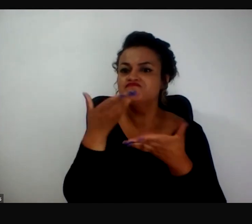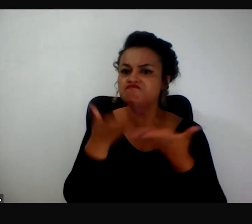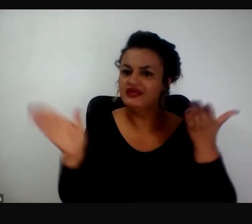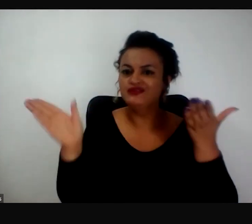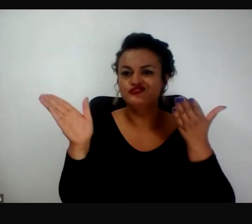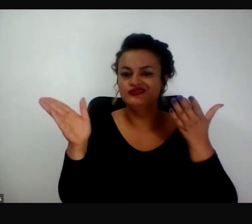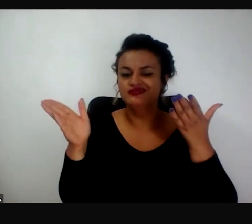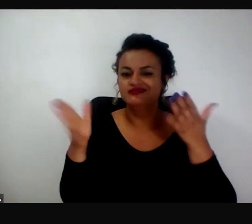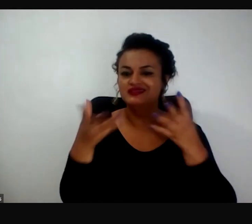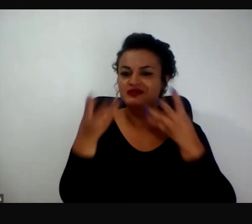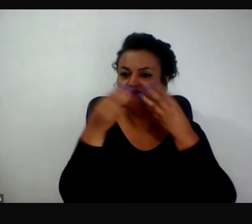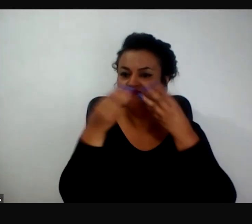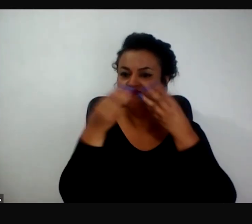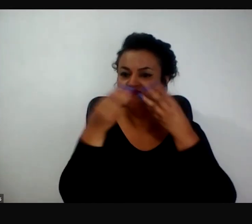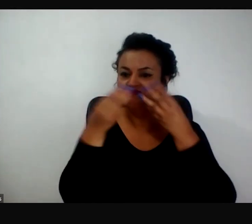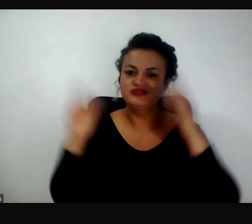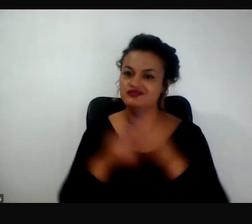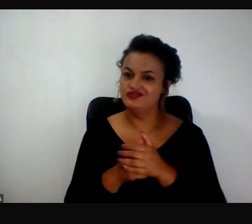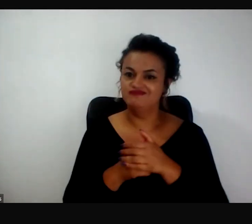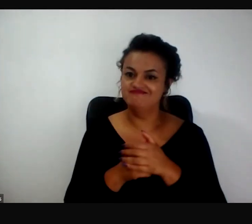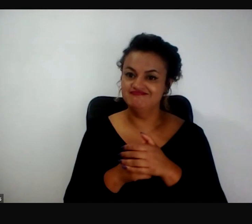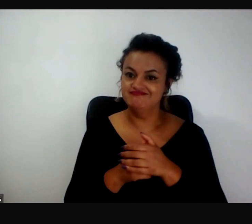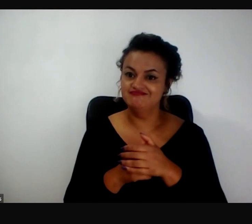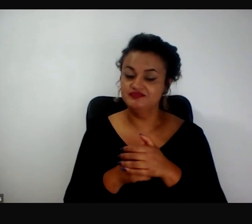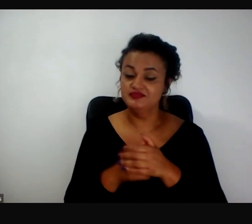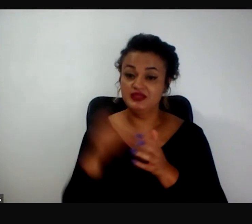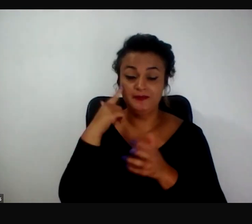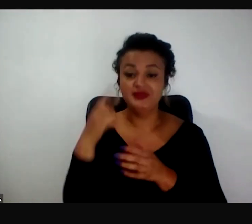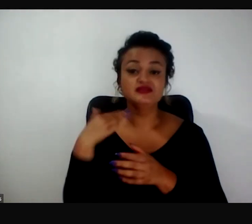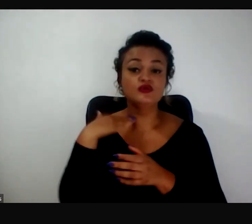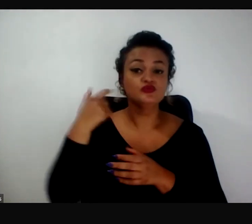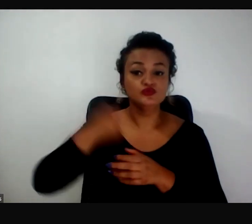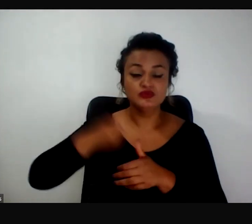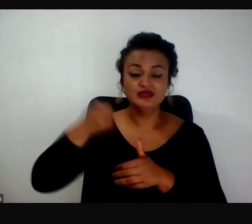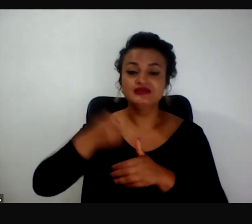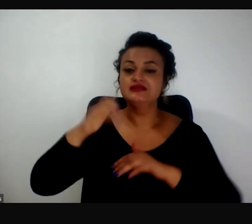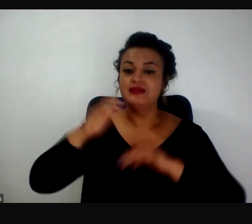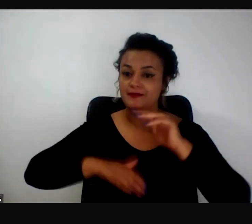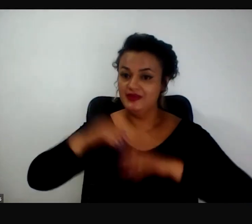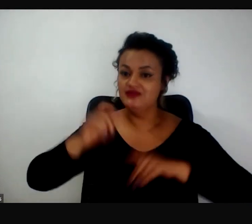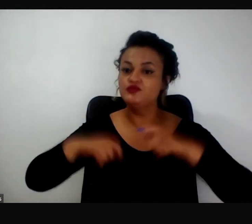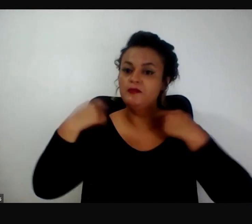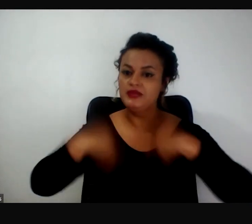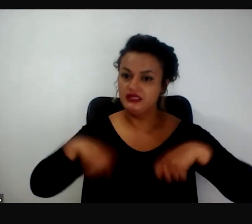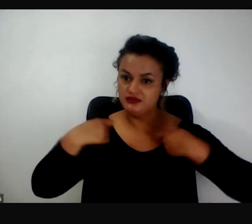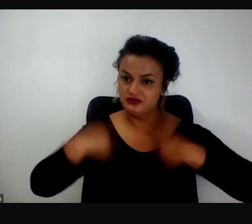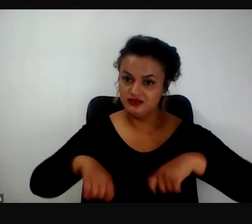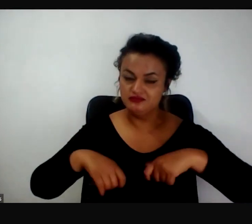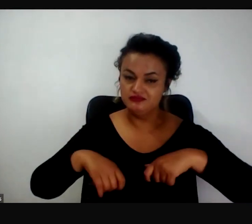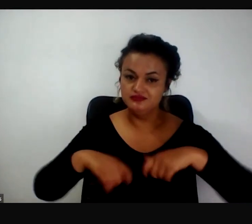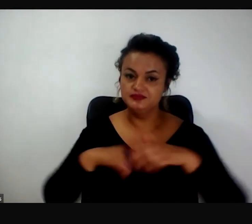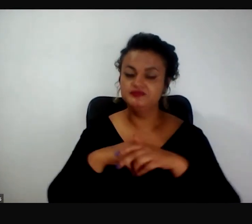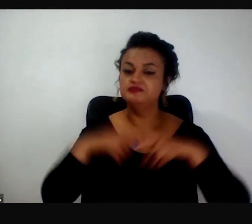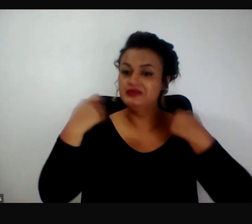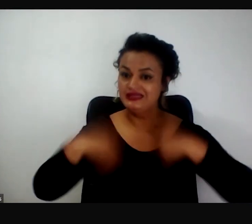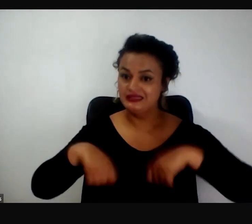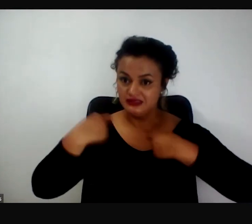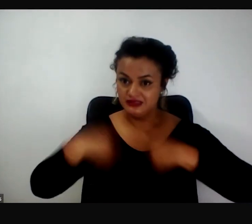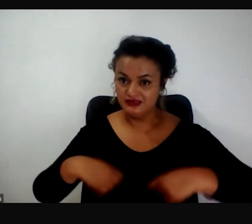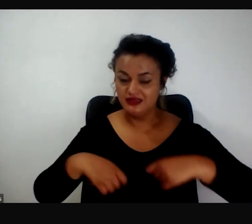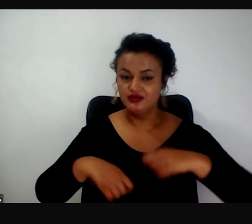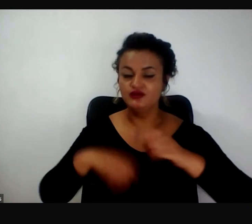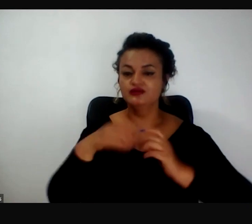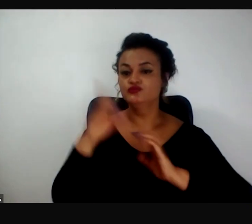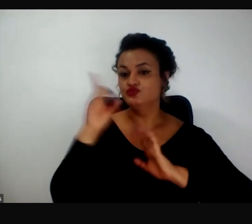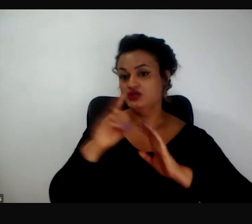Quero dizer, quando algum juiz deve aplicar, porque o direito europeu